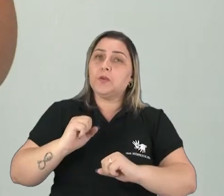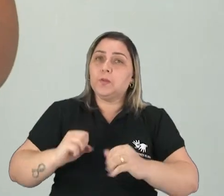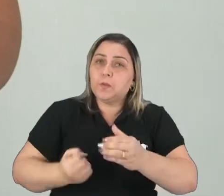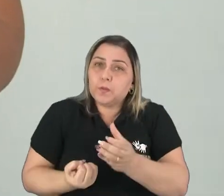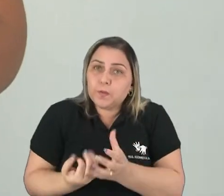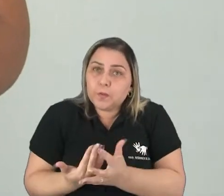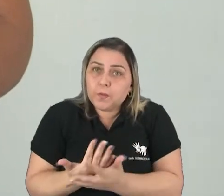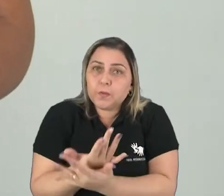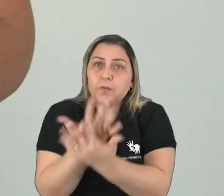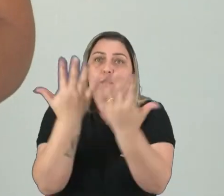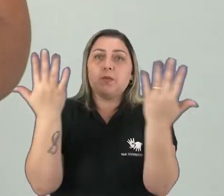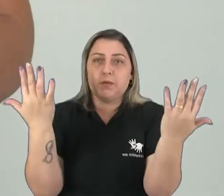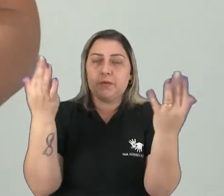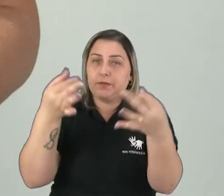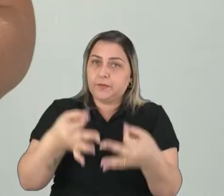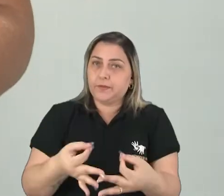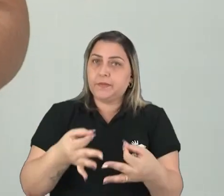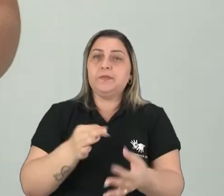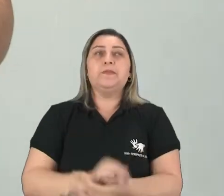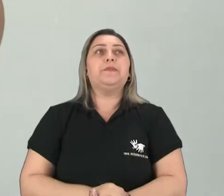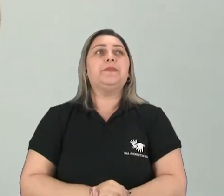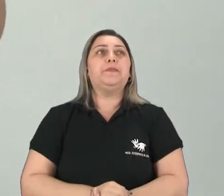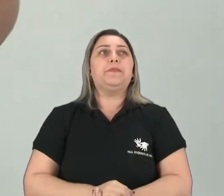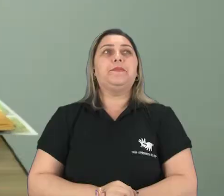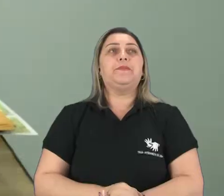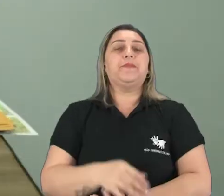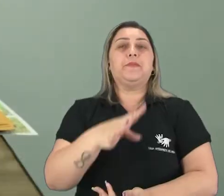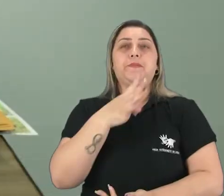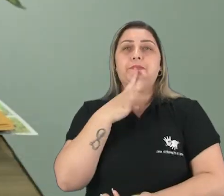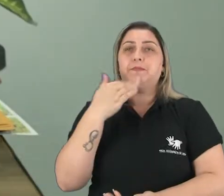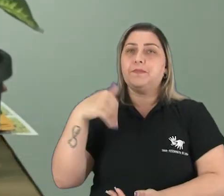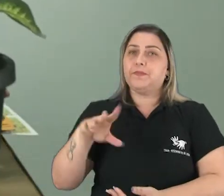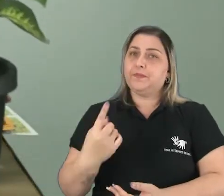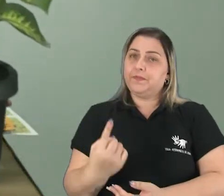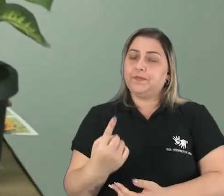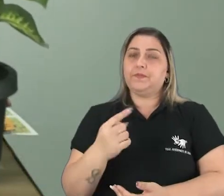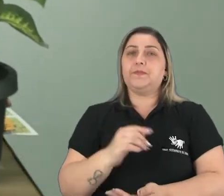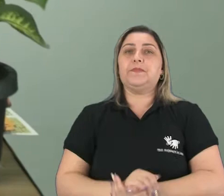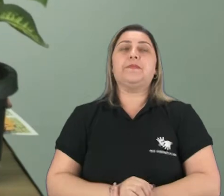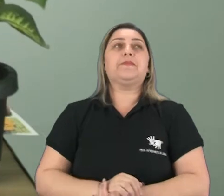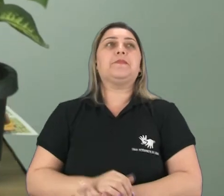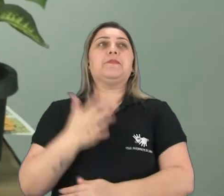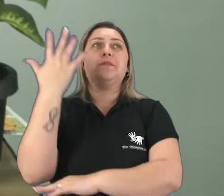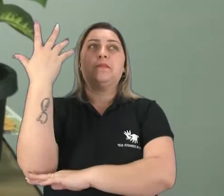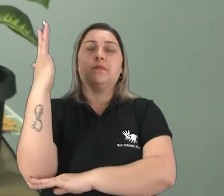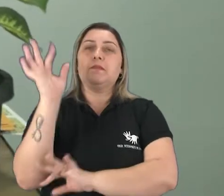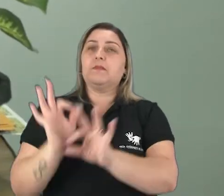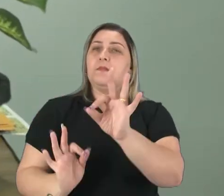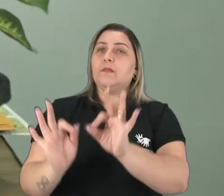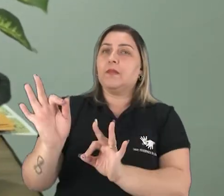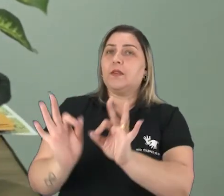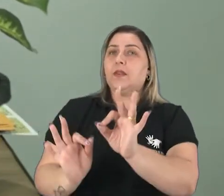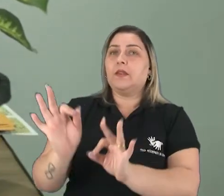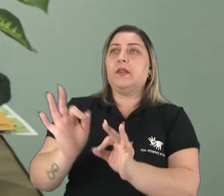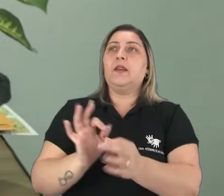desenvolver. Certo? Vamos conhecer mais uma planta ornamental.